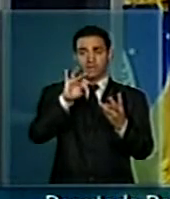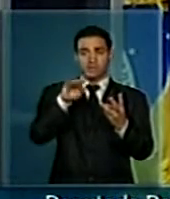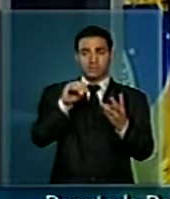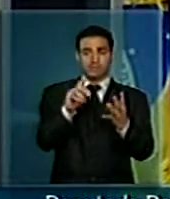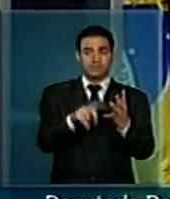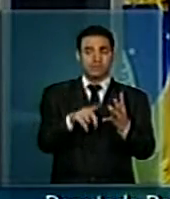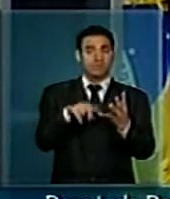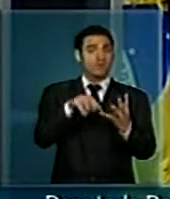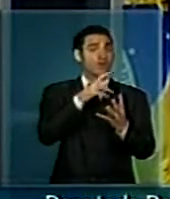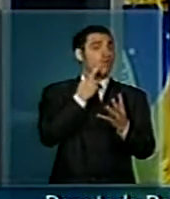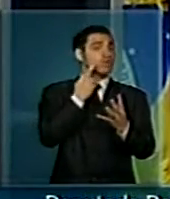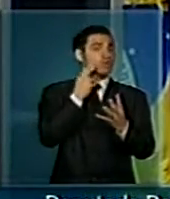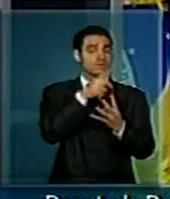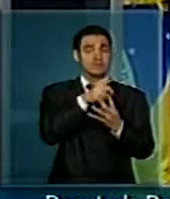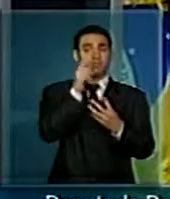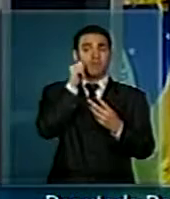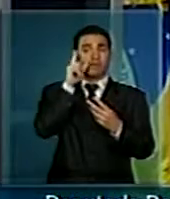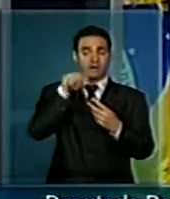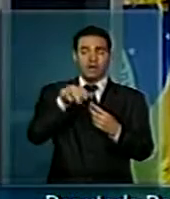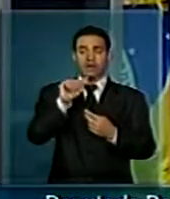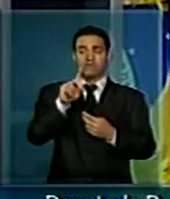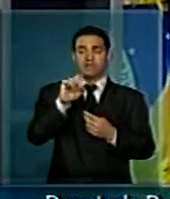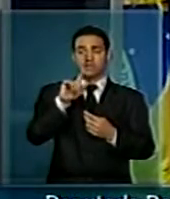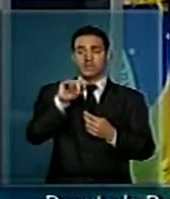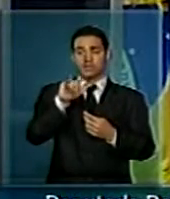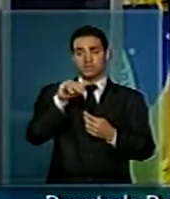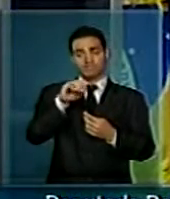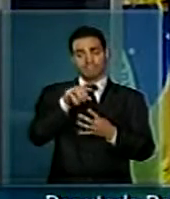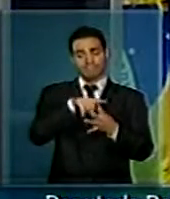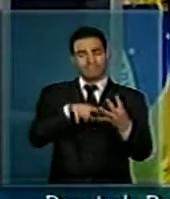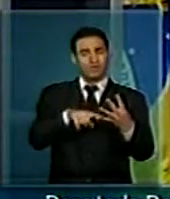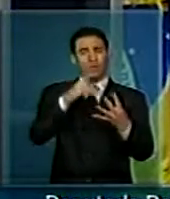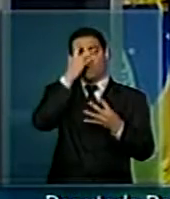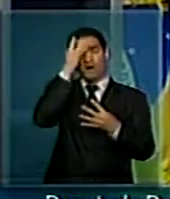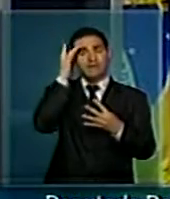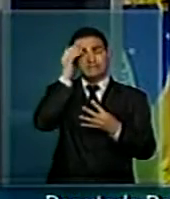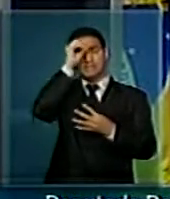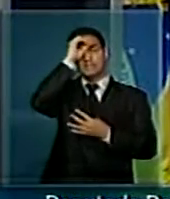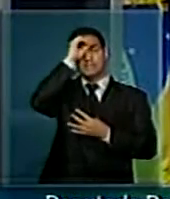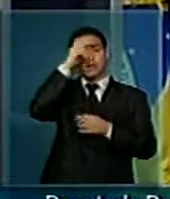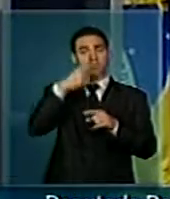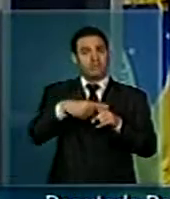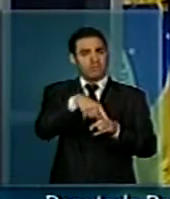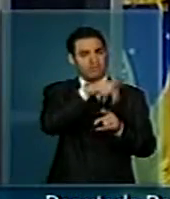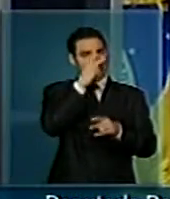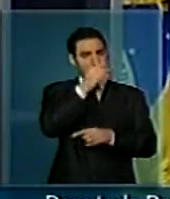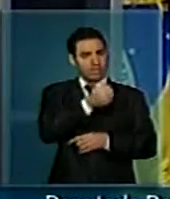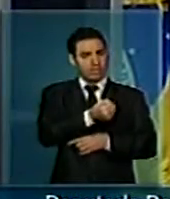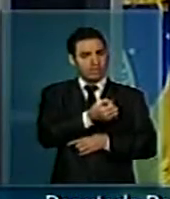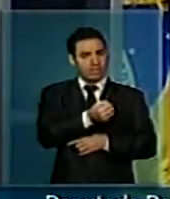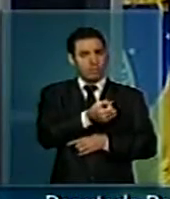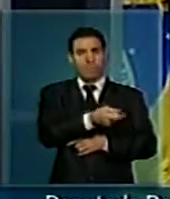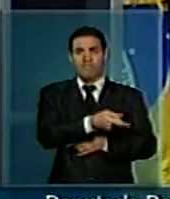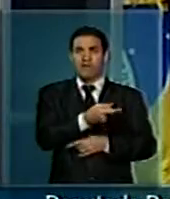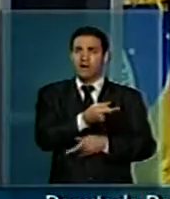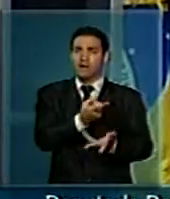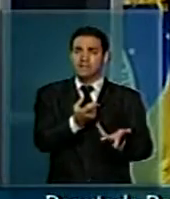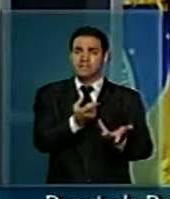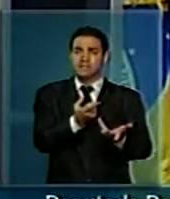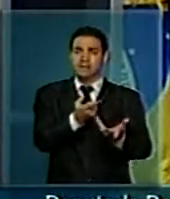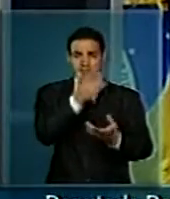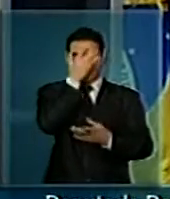Já em Rondônia, a vítima foi Adelino Ramos. Todos eles vítimas da covardia e da crueldade dos